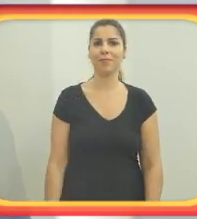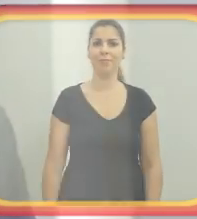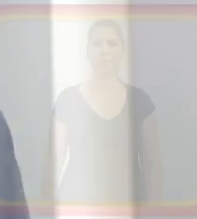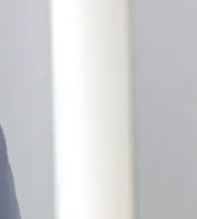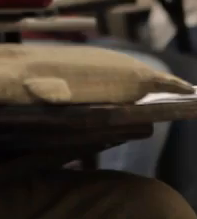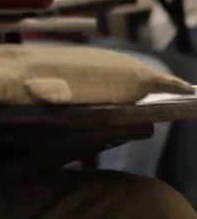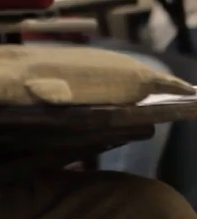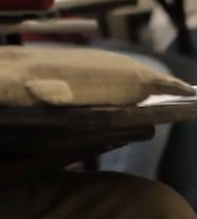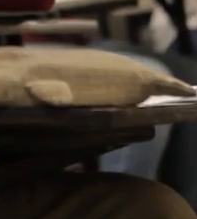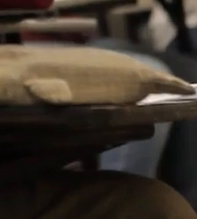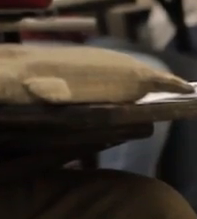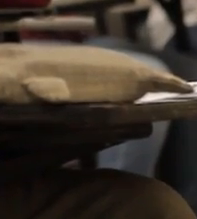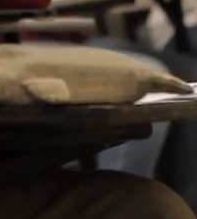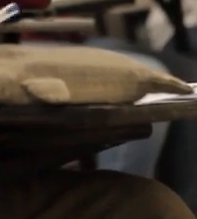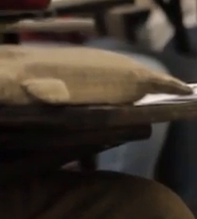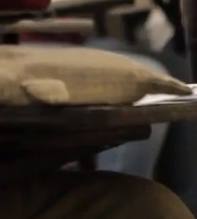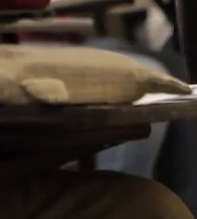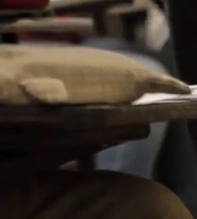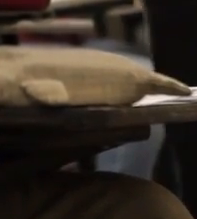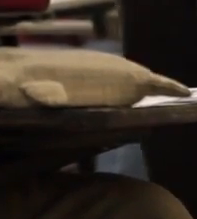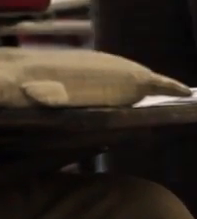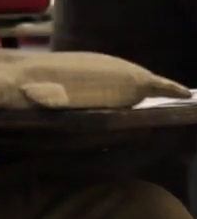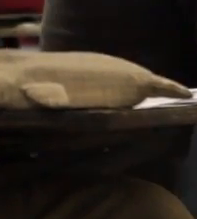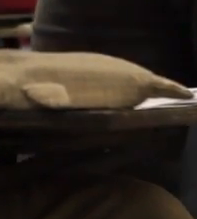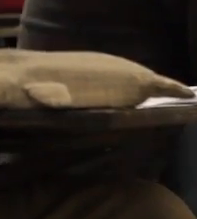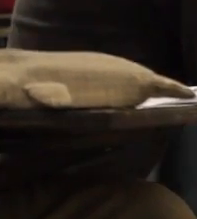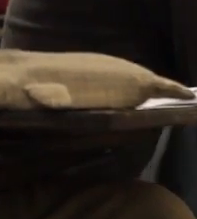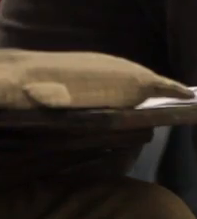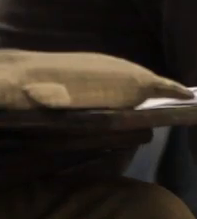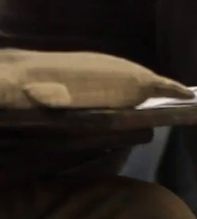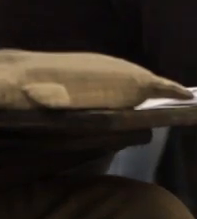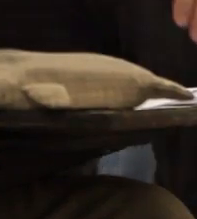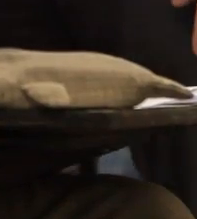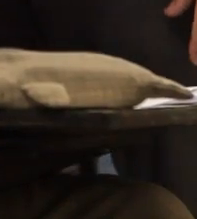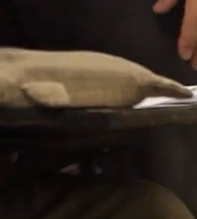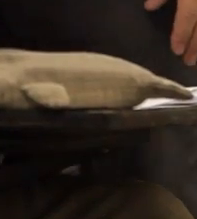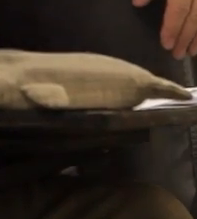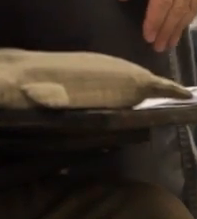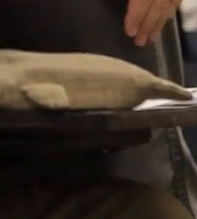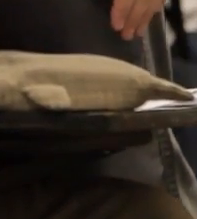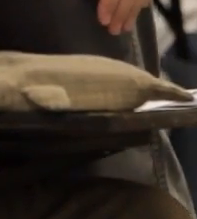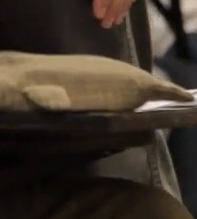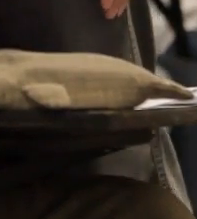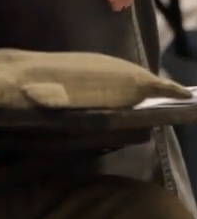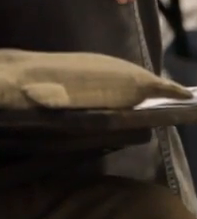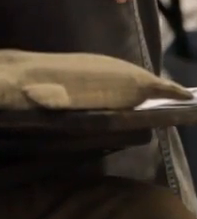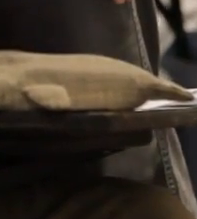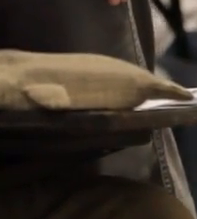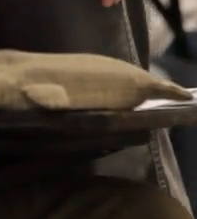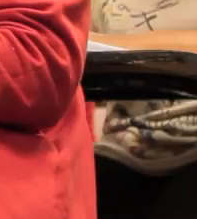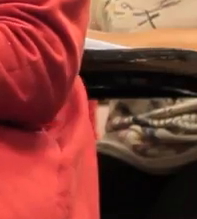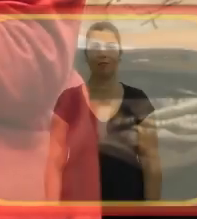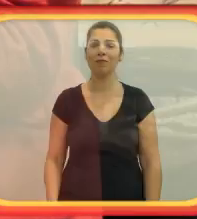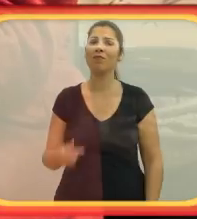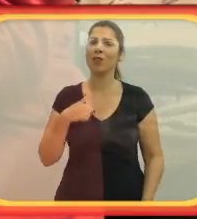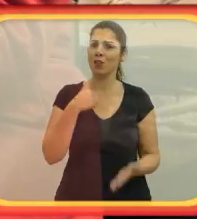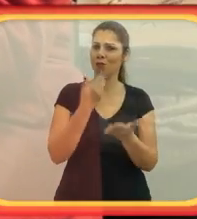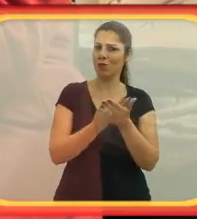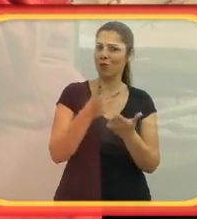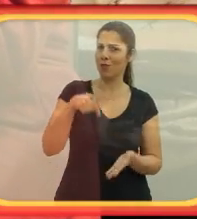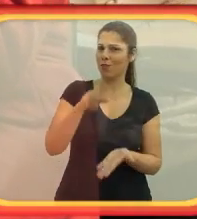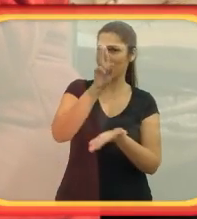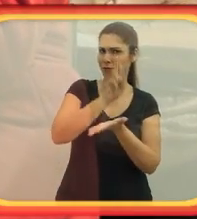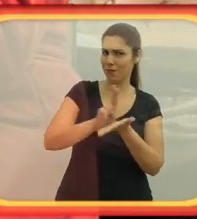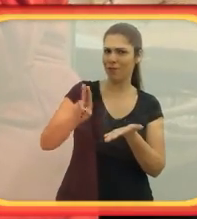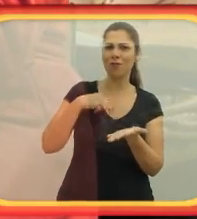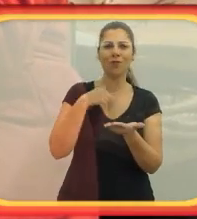lá conferir. Em uma sala de aula, entre os alunos, Rafaela, sentada à carteira, escreve em um papel. Estou